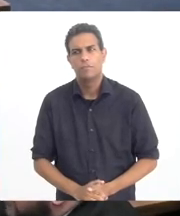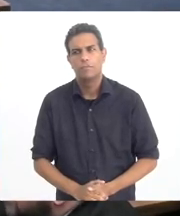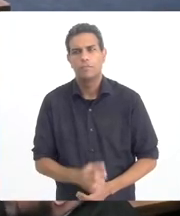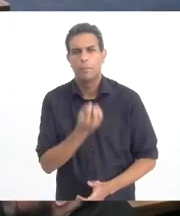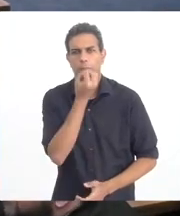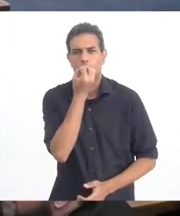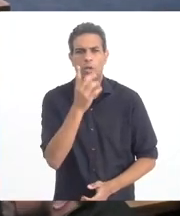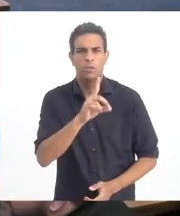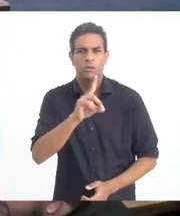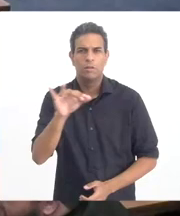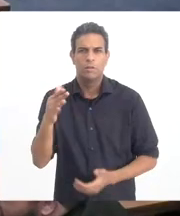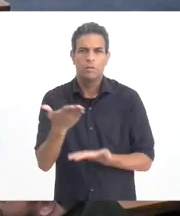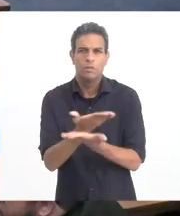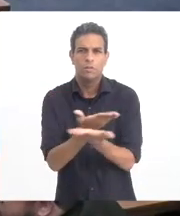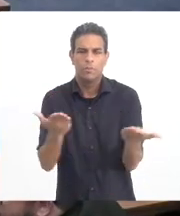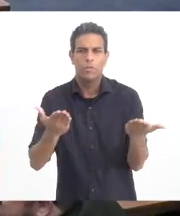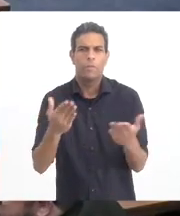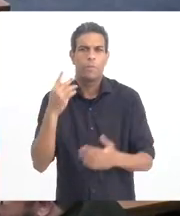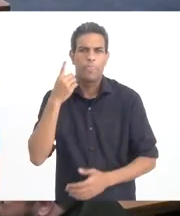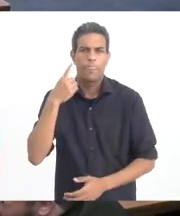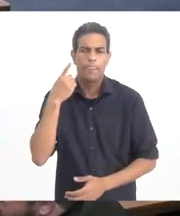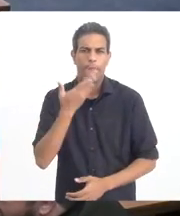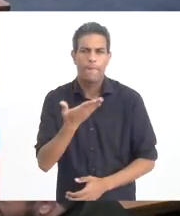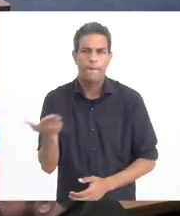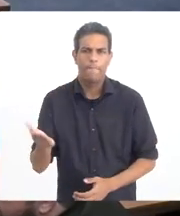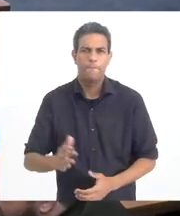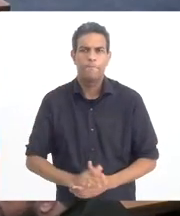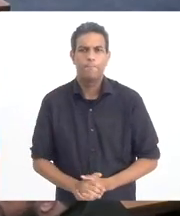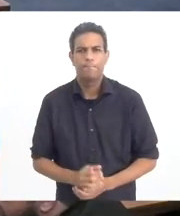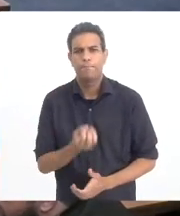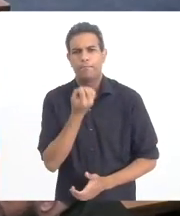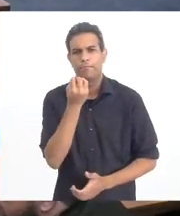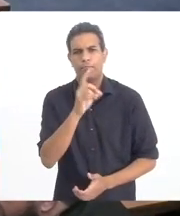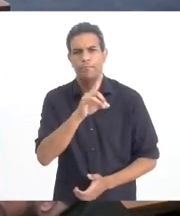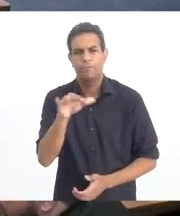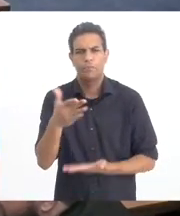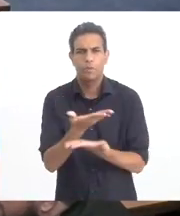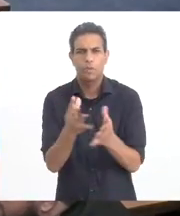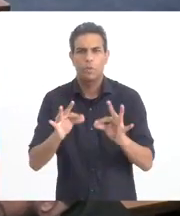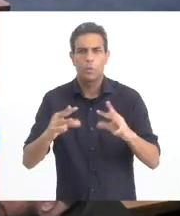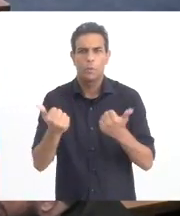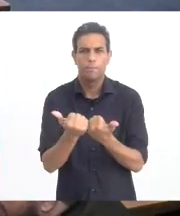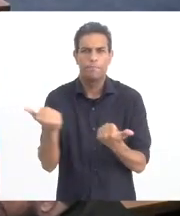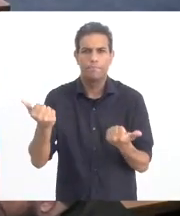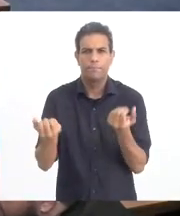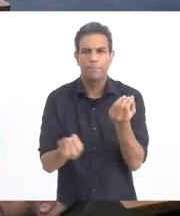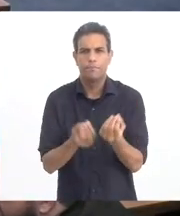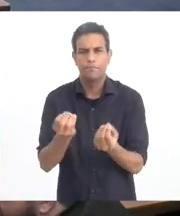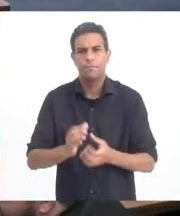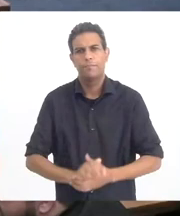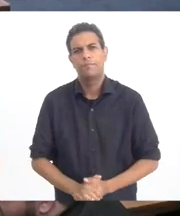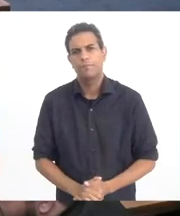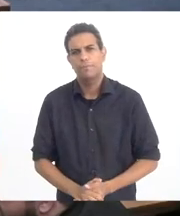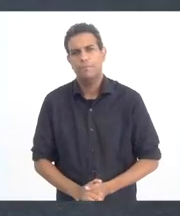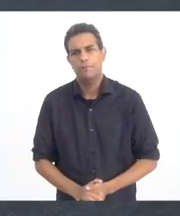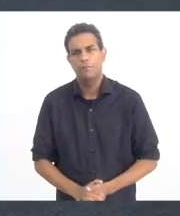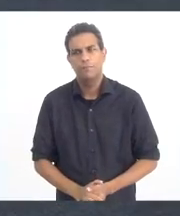Bom dia a todos. Bom dia, deputado. Bom dia, autoridades presentes e todos os companheiros que aqui se encontram.